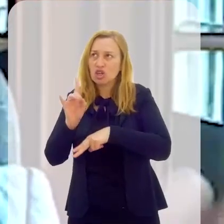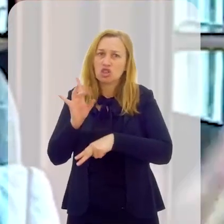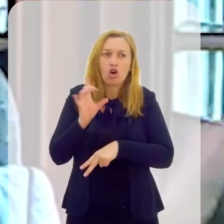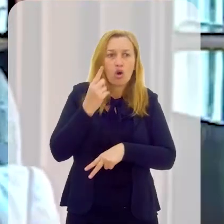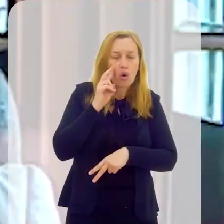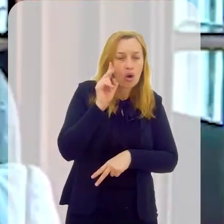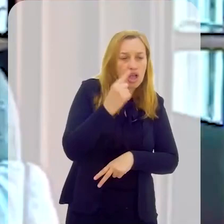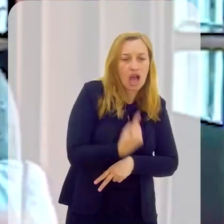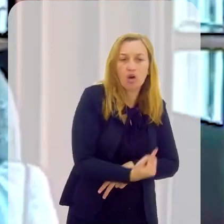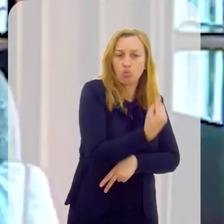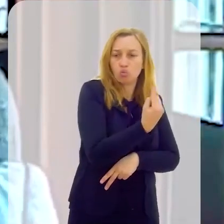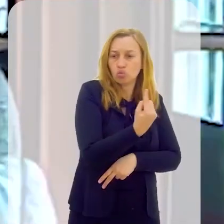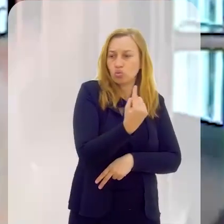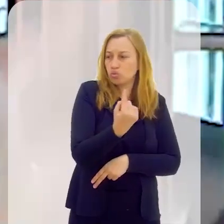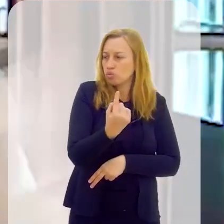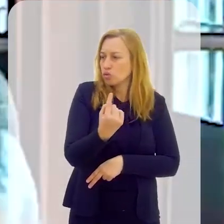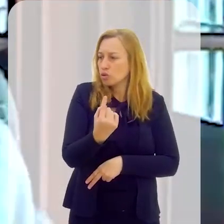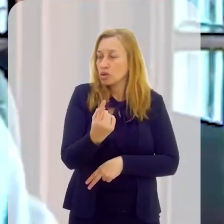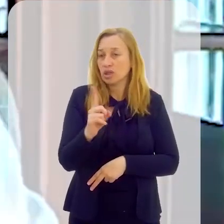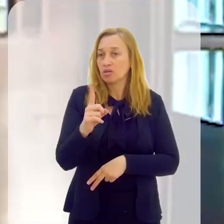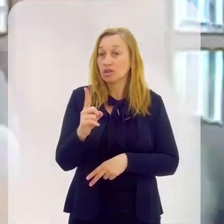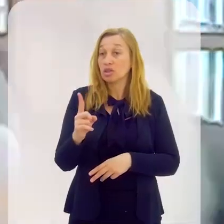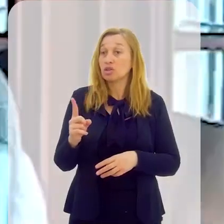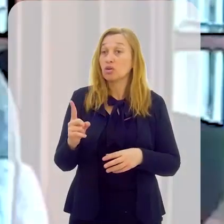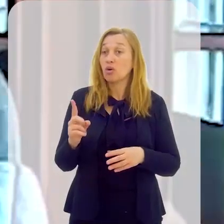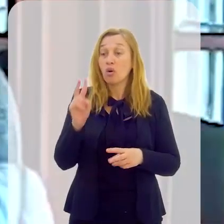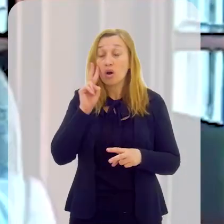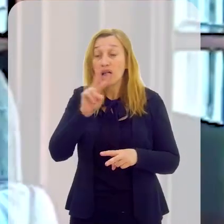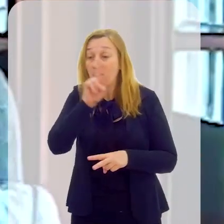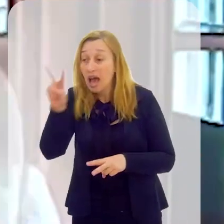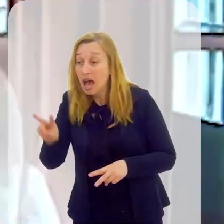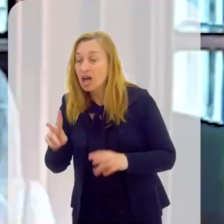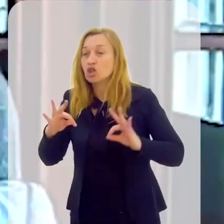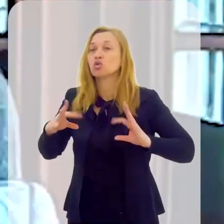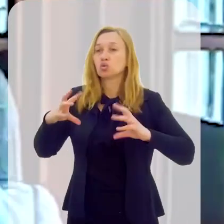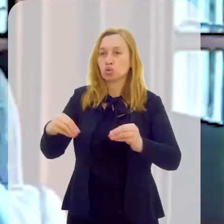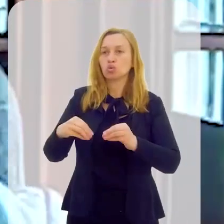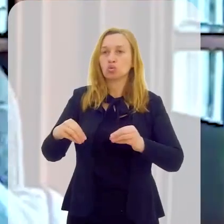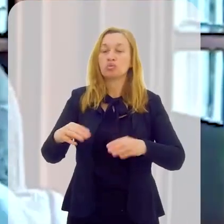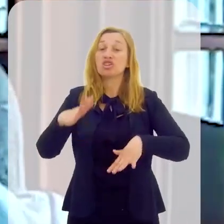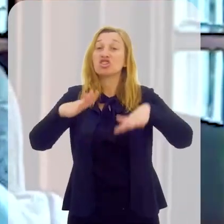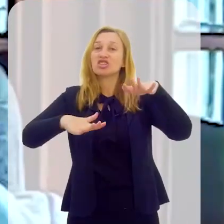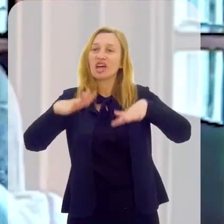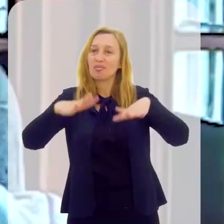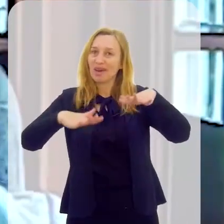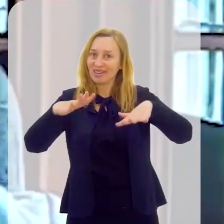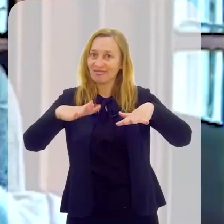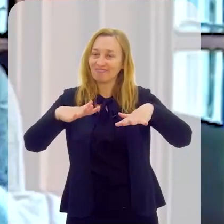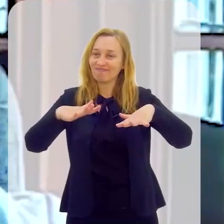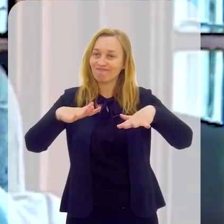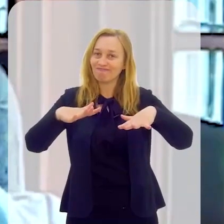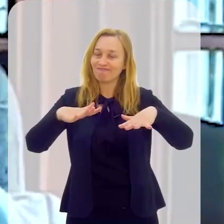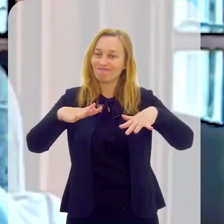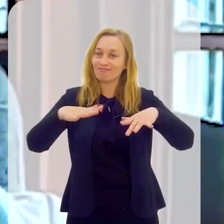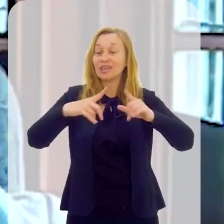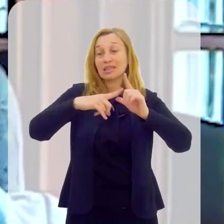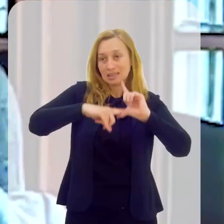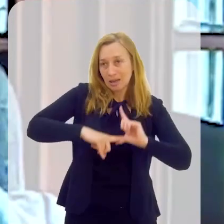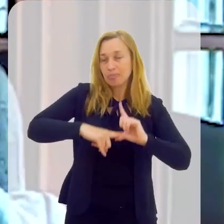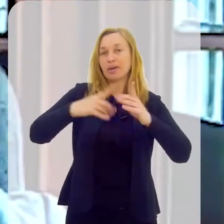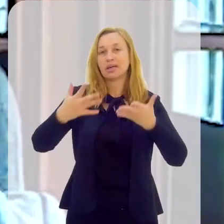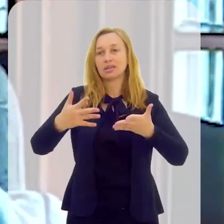fatores, não é só olhar um, mas tem que olhar tudo junto, né? Porque a gente depende,